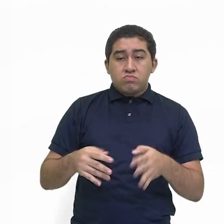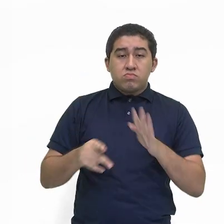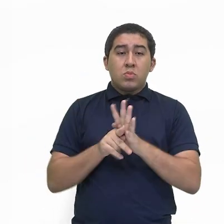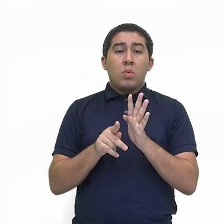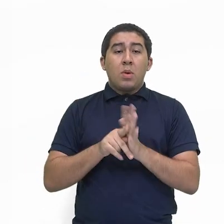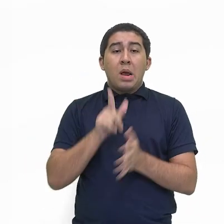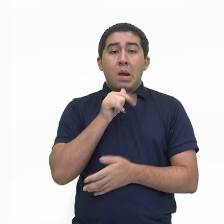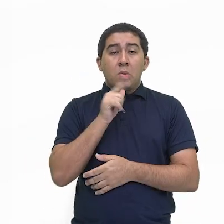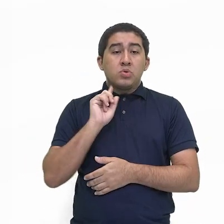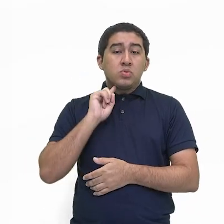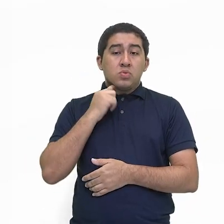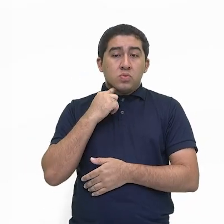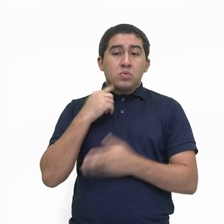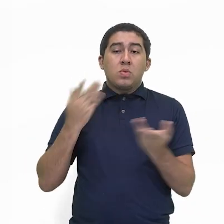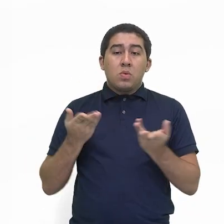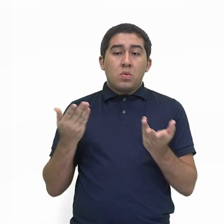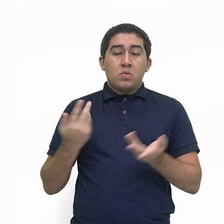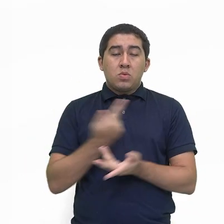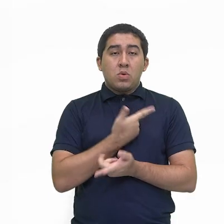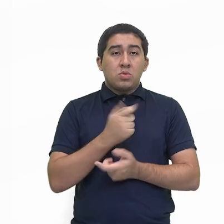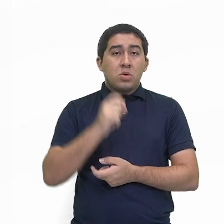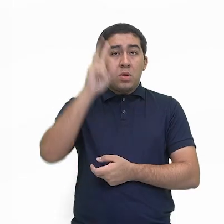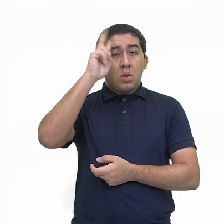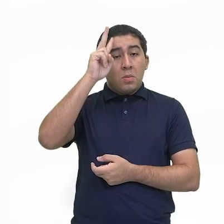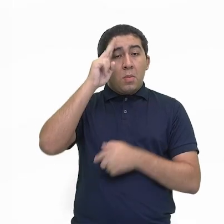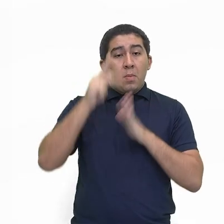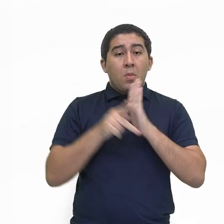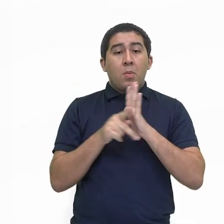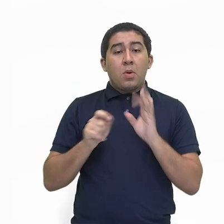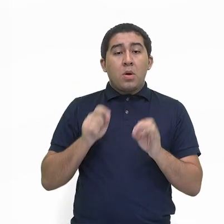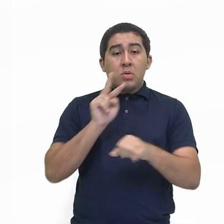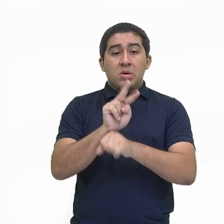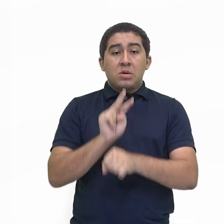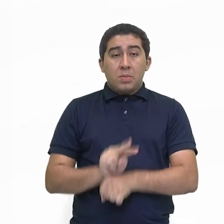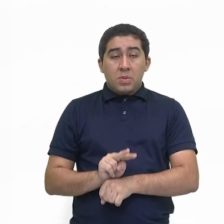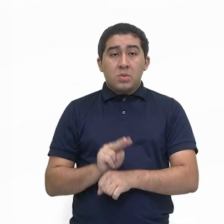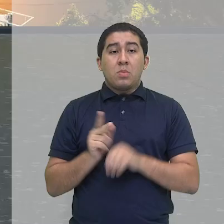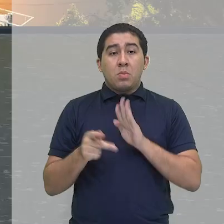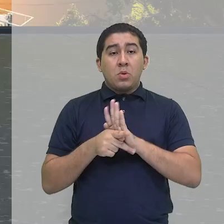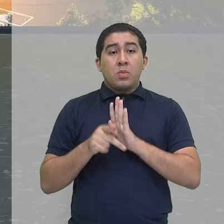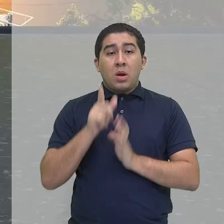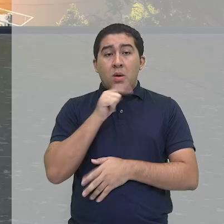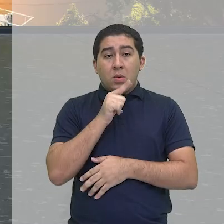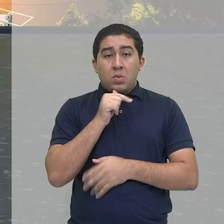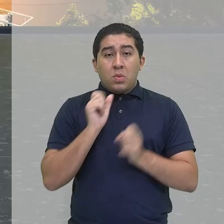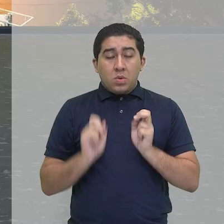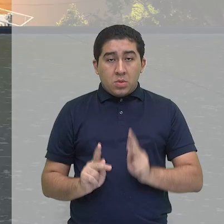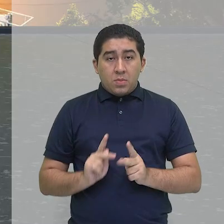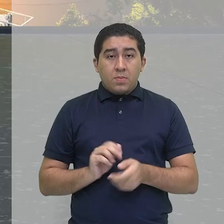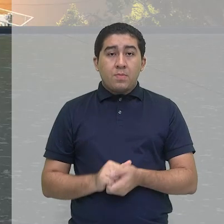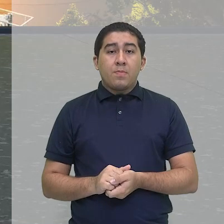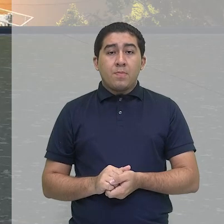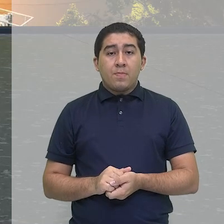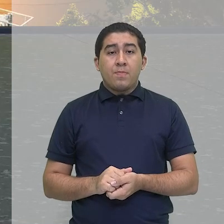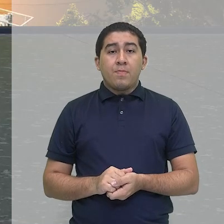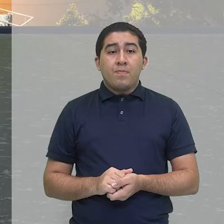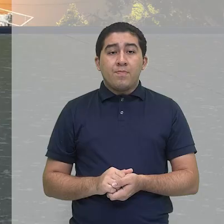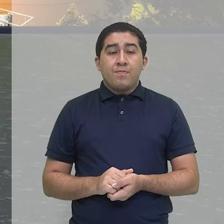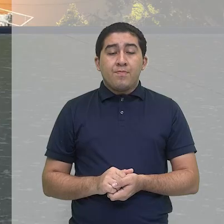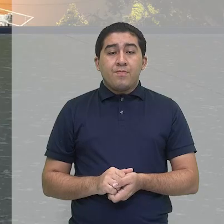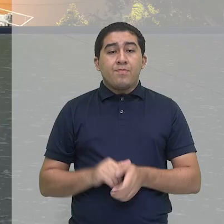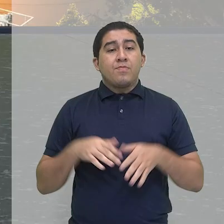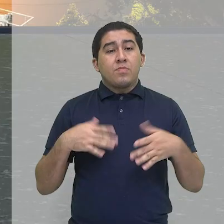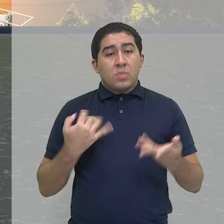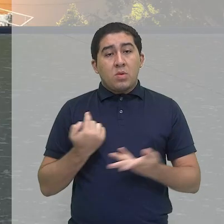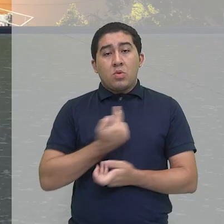água, agora a gente vai reforçar um pouquinho sobre a questão do tratamento dessa água, tá? Então, existe, a